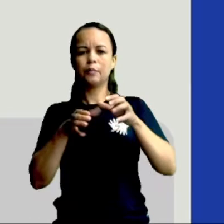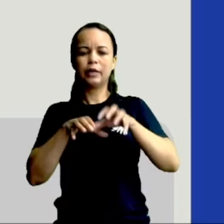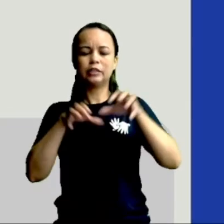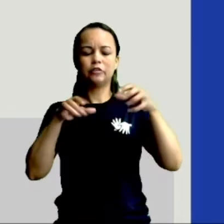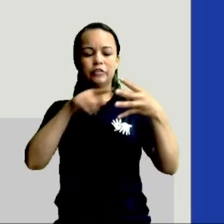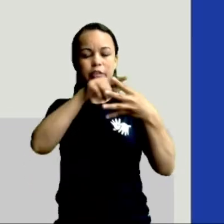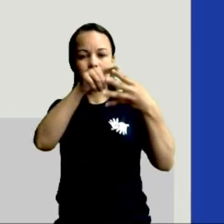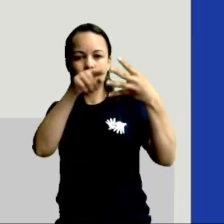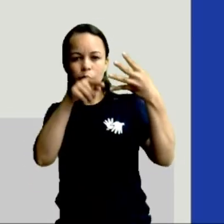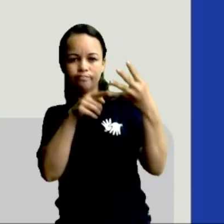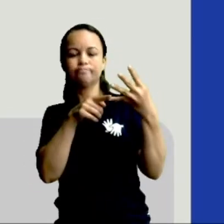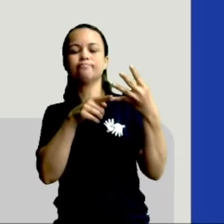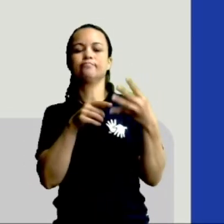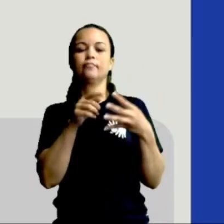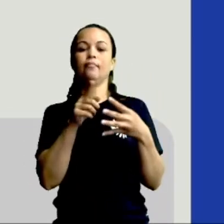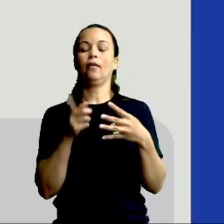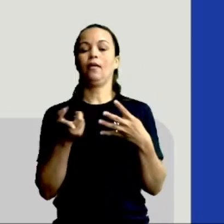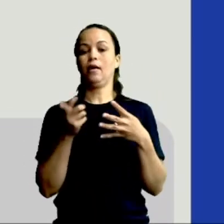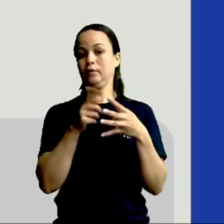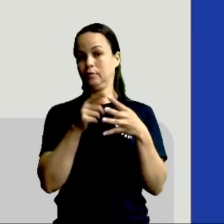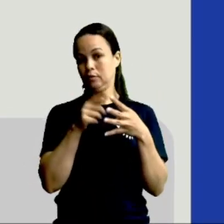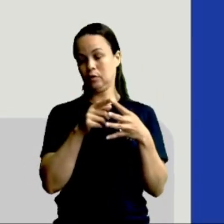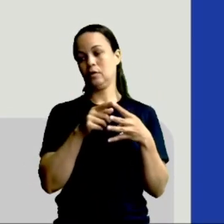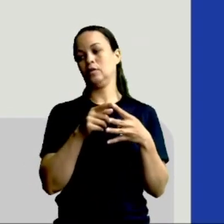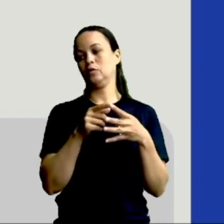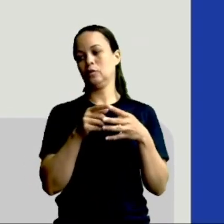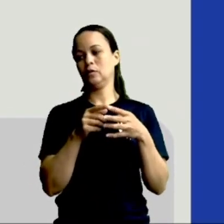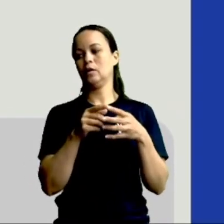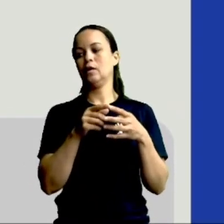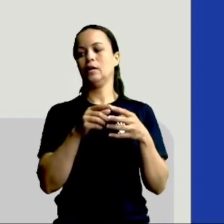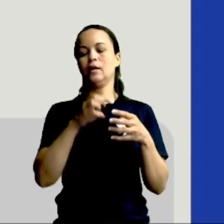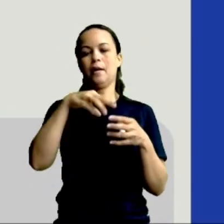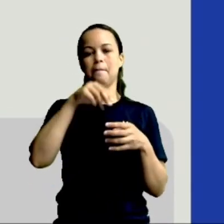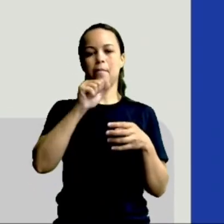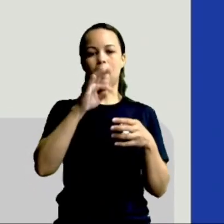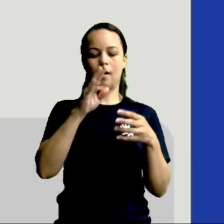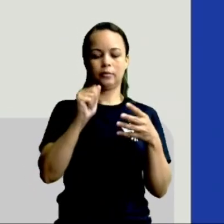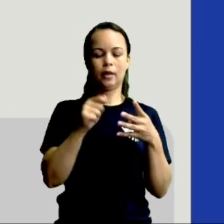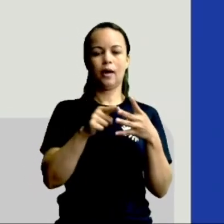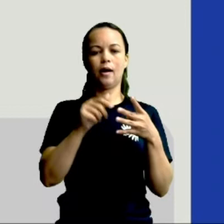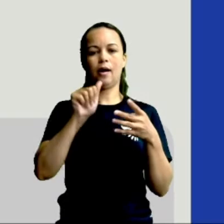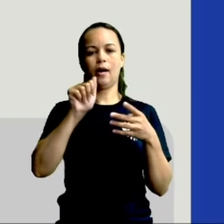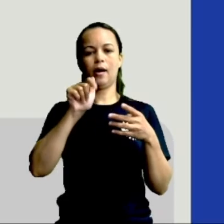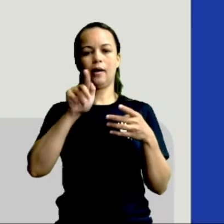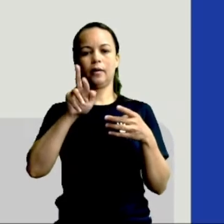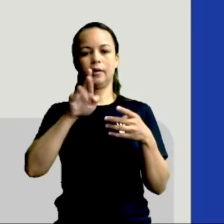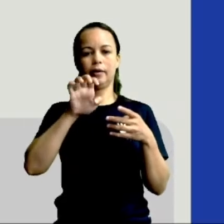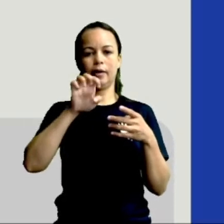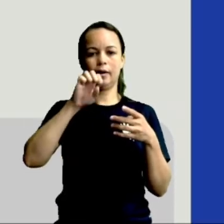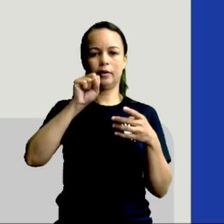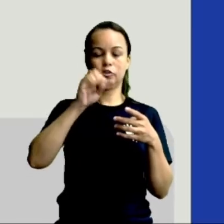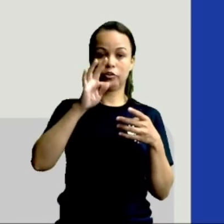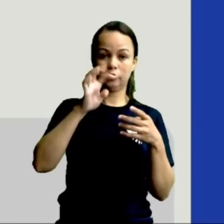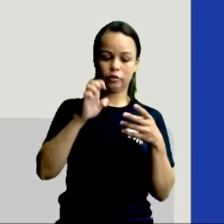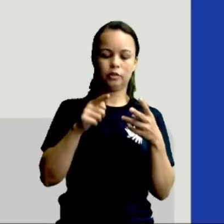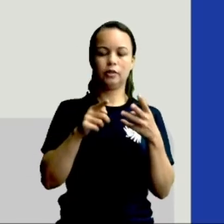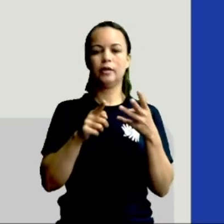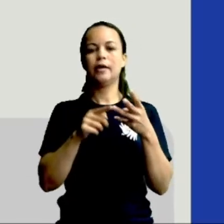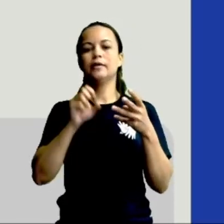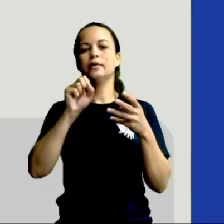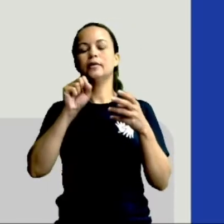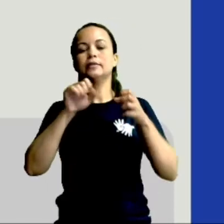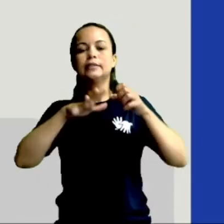4 sub-regiões. E aí eu vou ter a zona da mata, agreste, sertão e meio